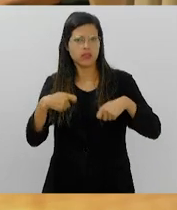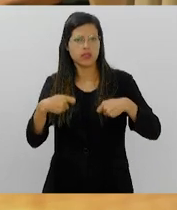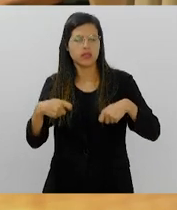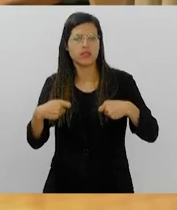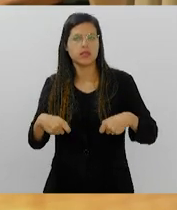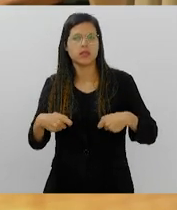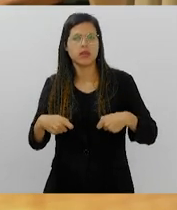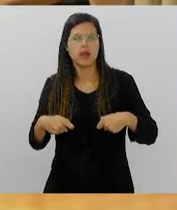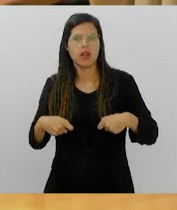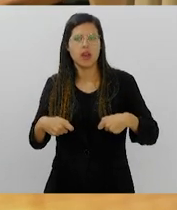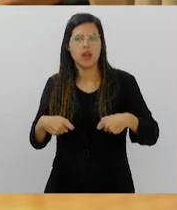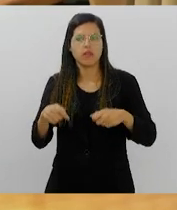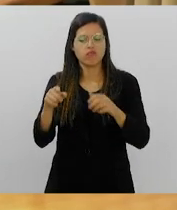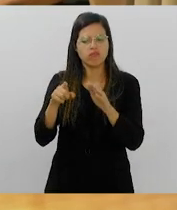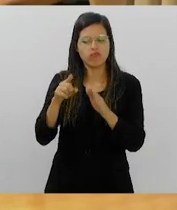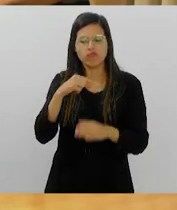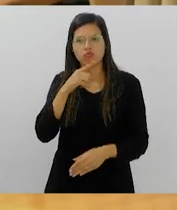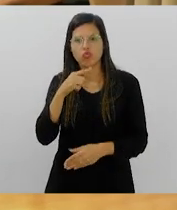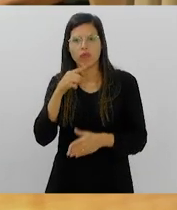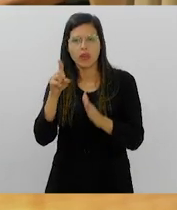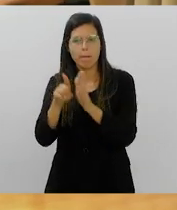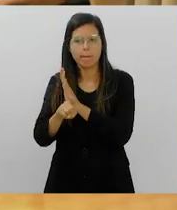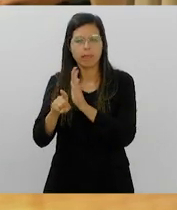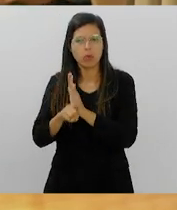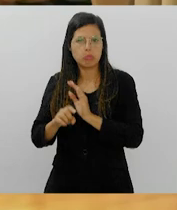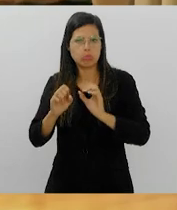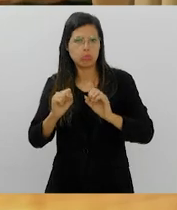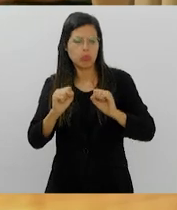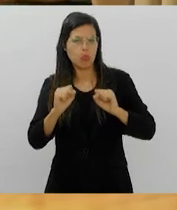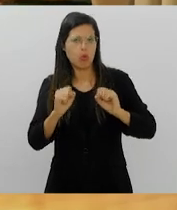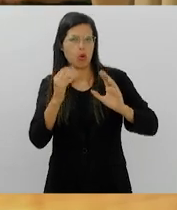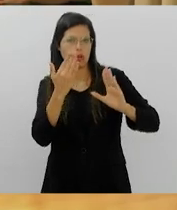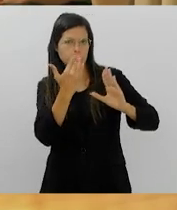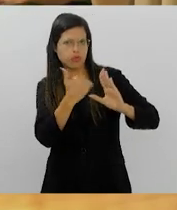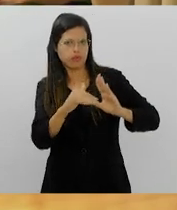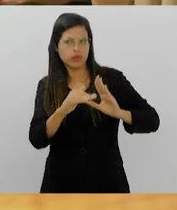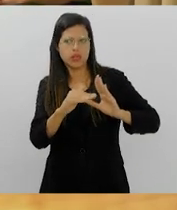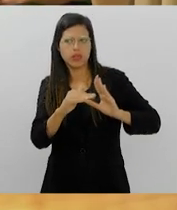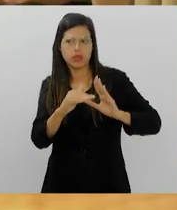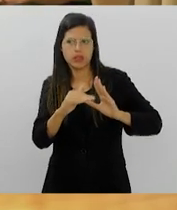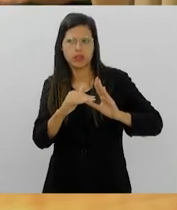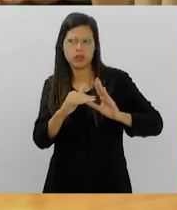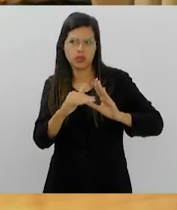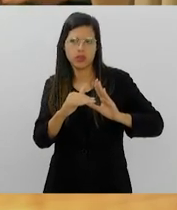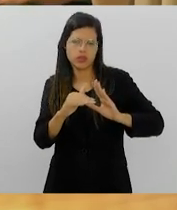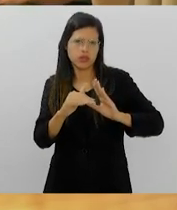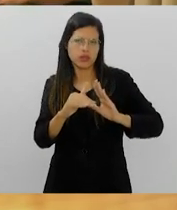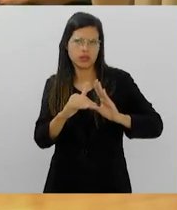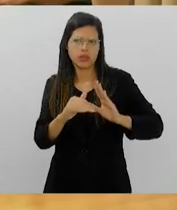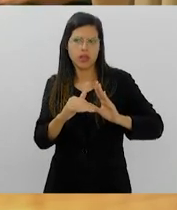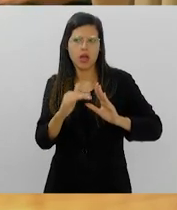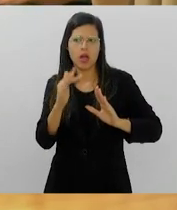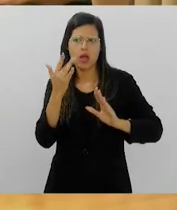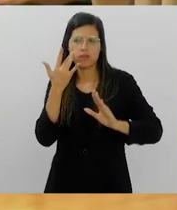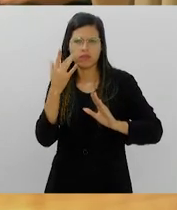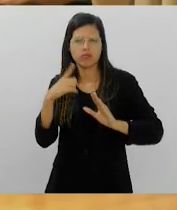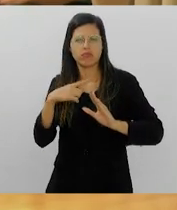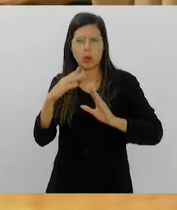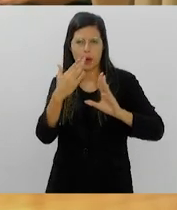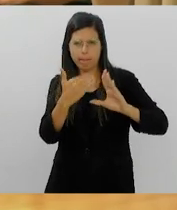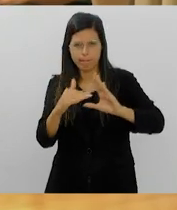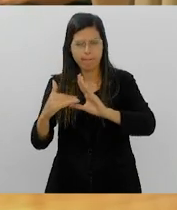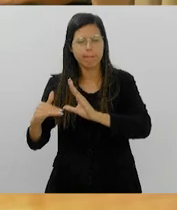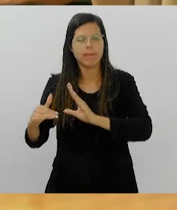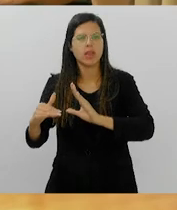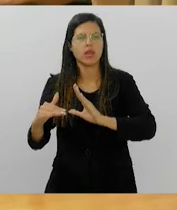alguma, persistir alguma dúvida, podem enviar pelo mesmo canal que enviariam as demais. Acho que vai ter um e-mail disponibilizado